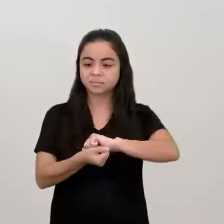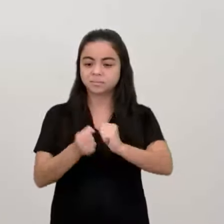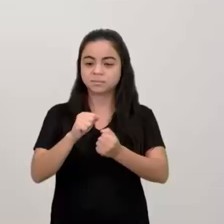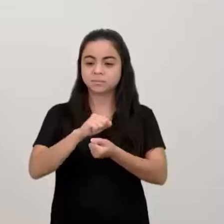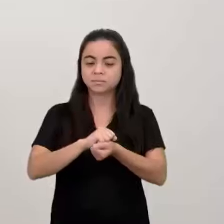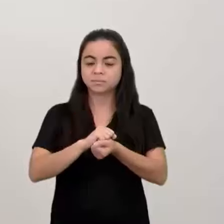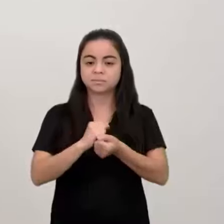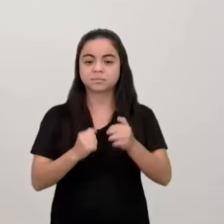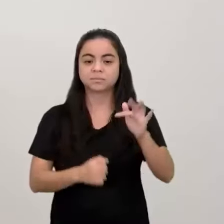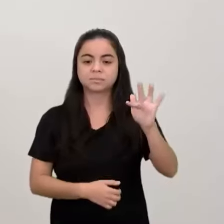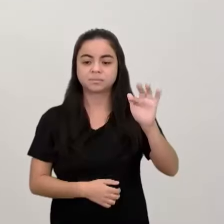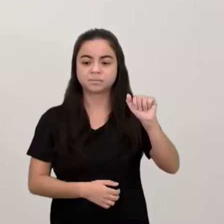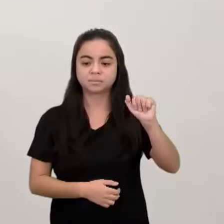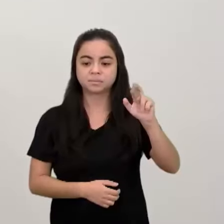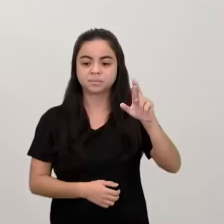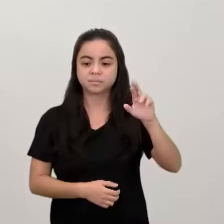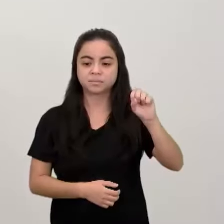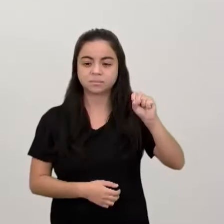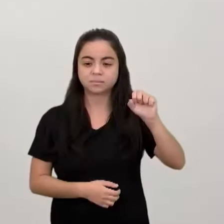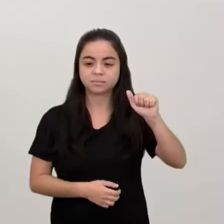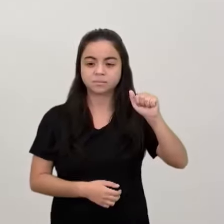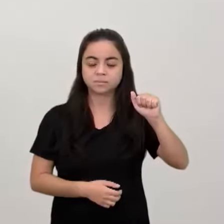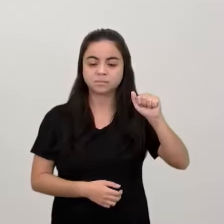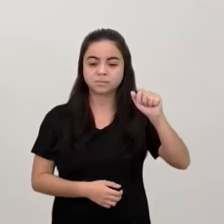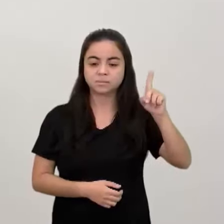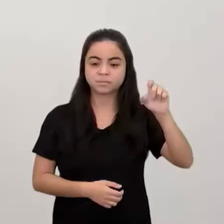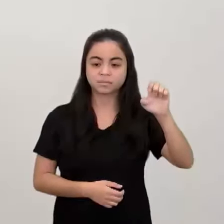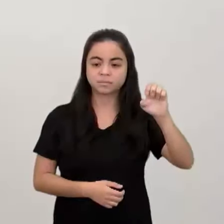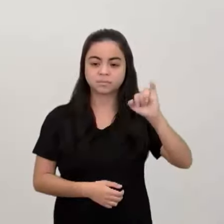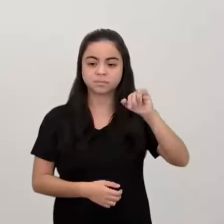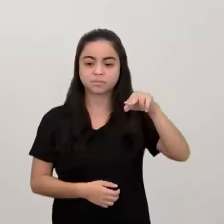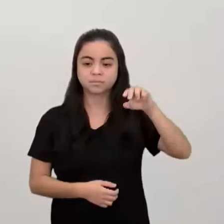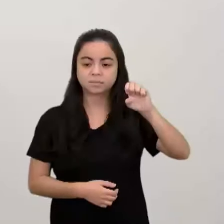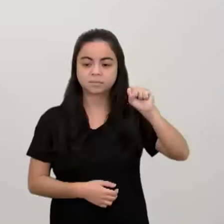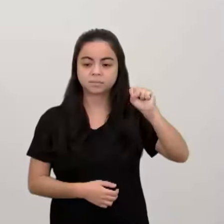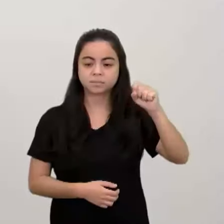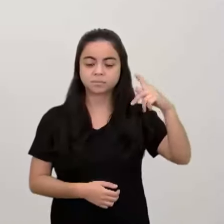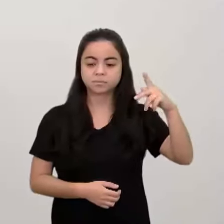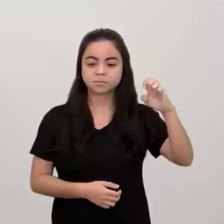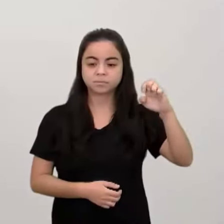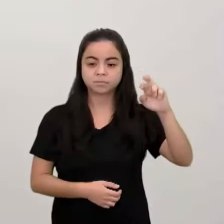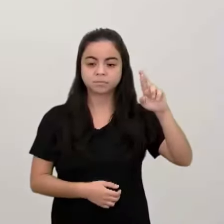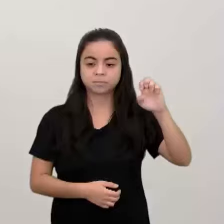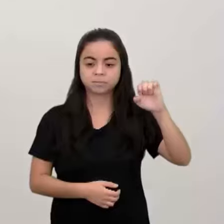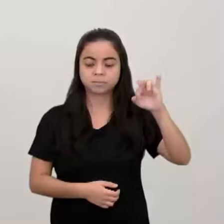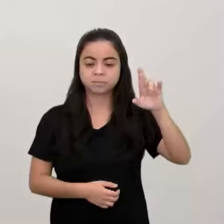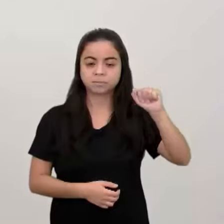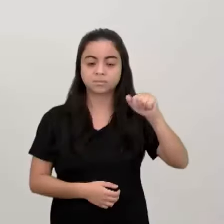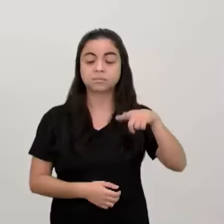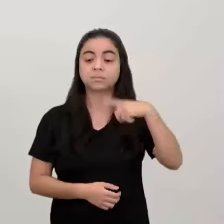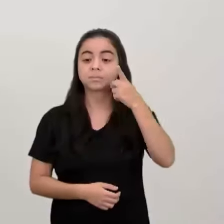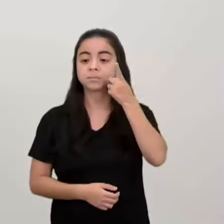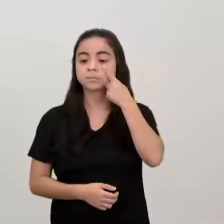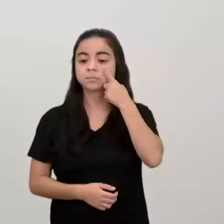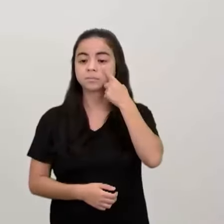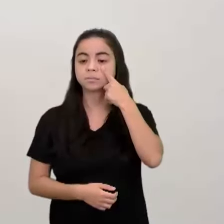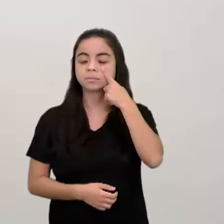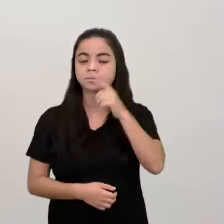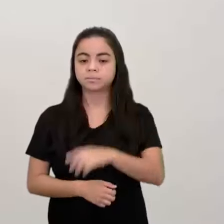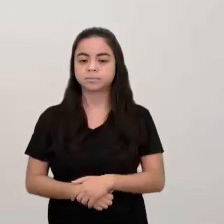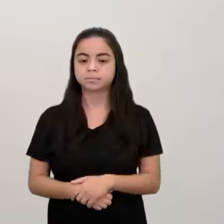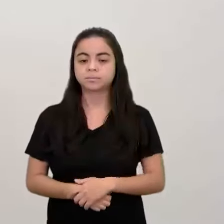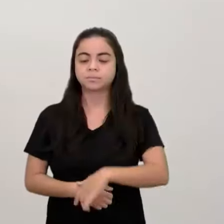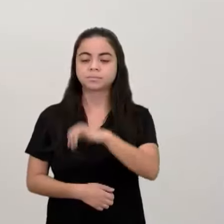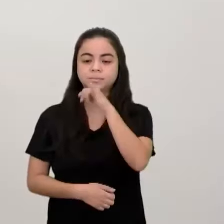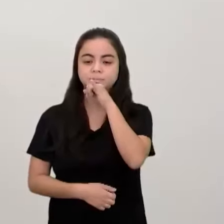adaptação da farsa de Inês Pereira, que é um texto do Gil Vicente. Eu vou pedir para vocês assistirem e prestarem atenção em alguns fatos. Por